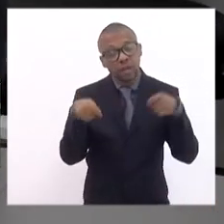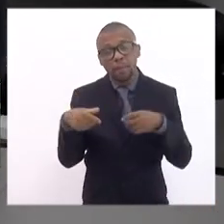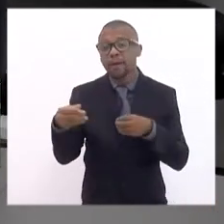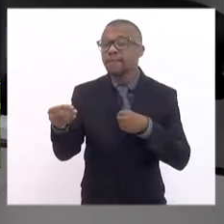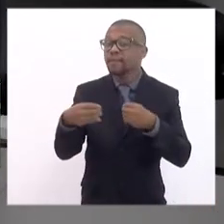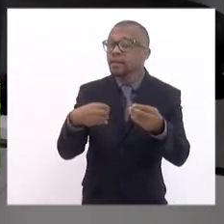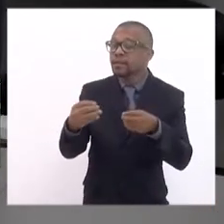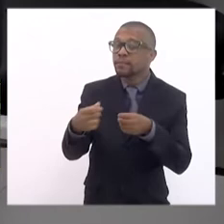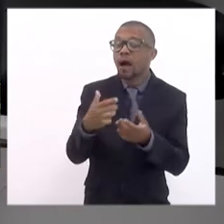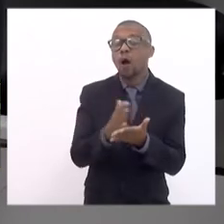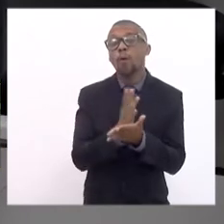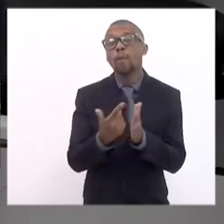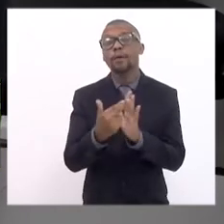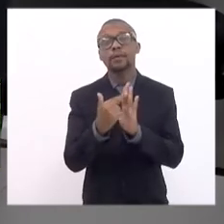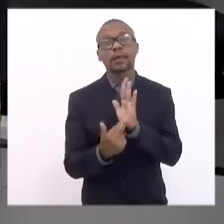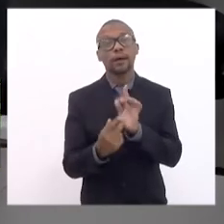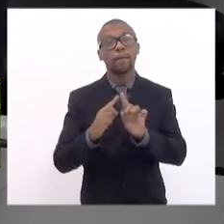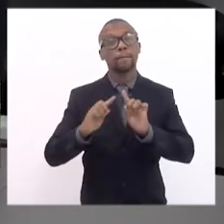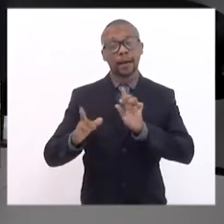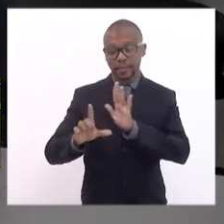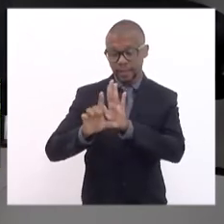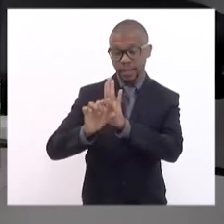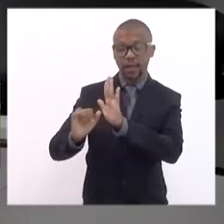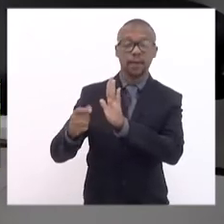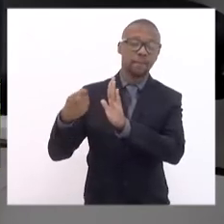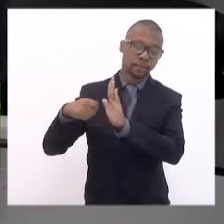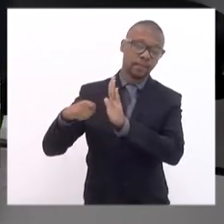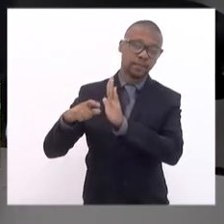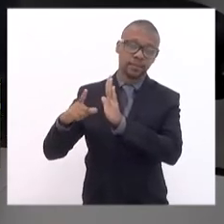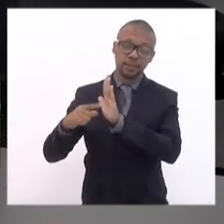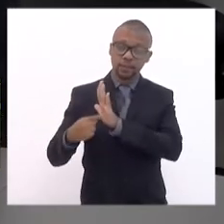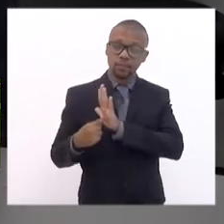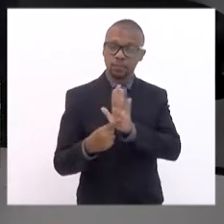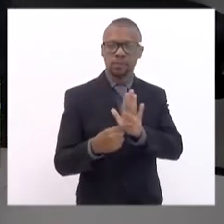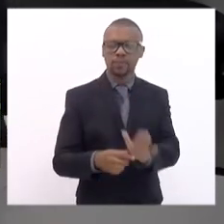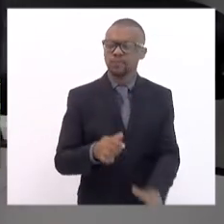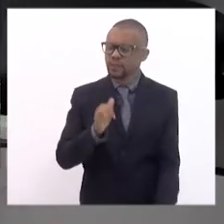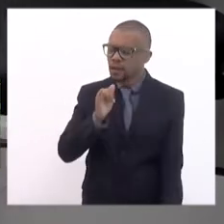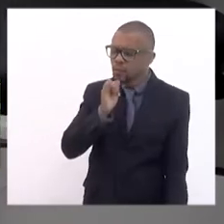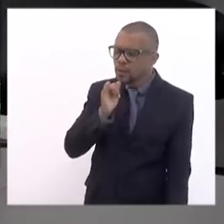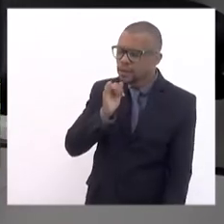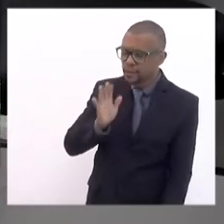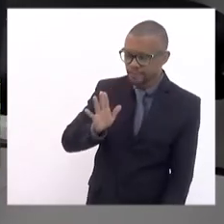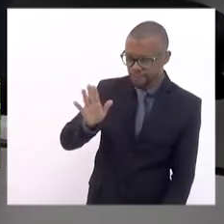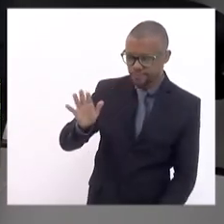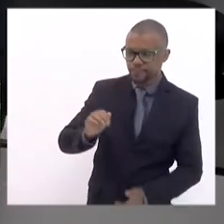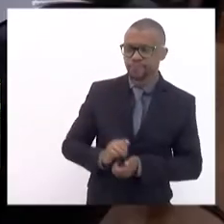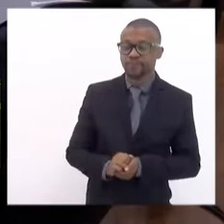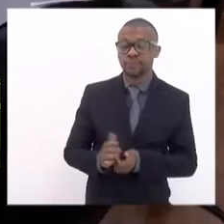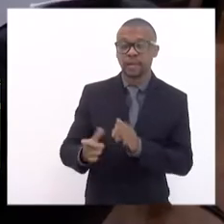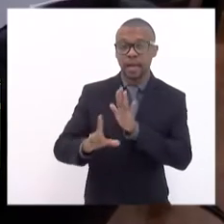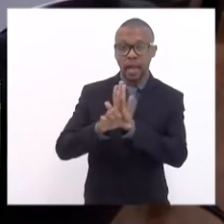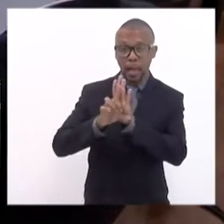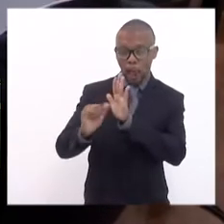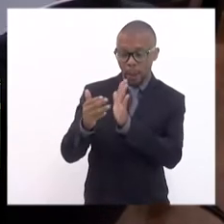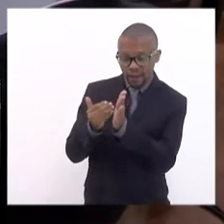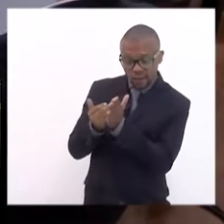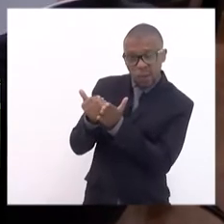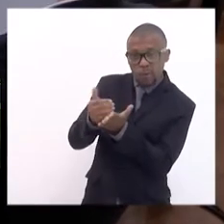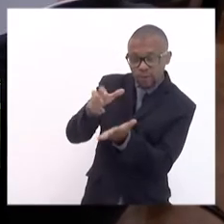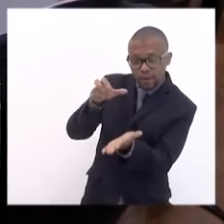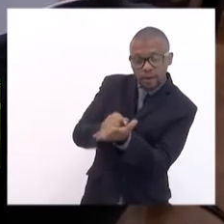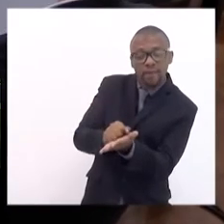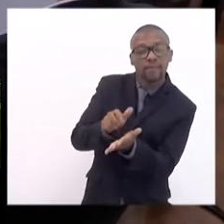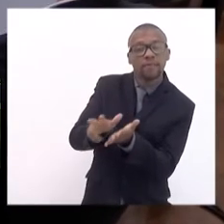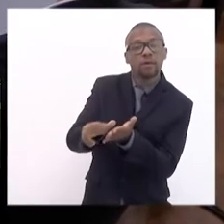vir por meio de lei, para que a gente possa flexibilizar. Por exemplo, presidente, essa lei que entrou em vigor e que